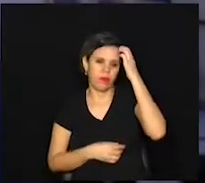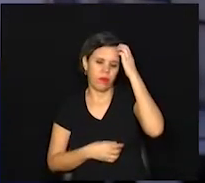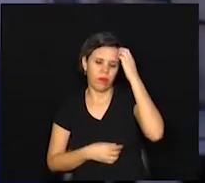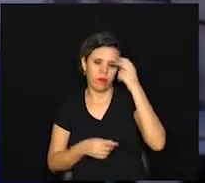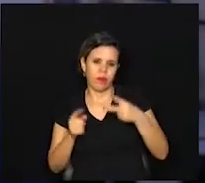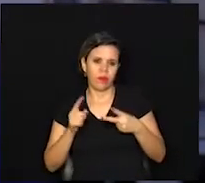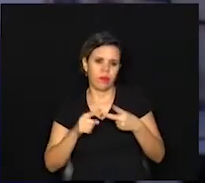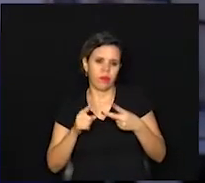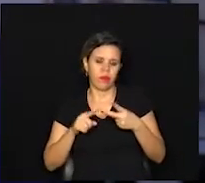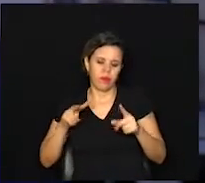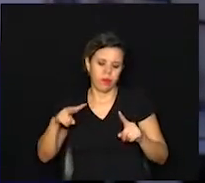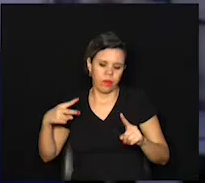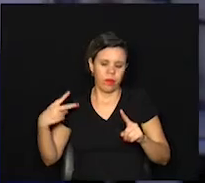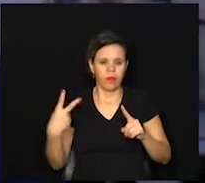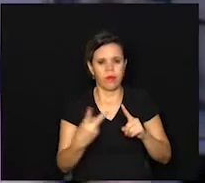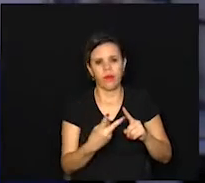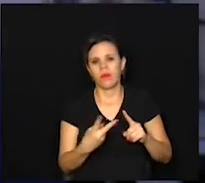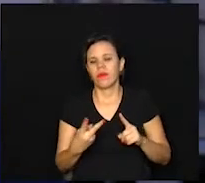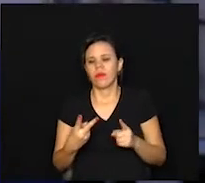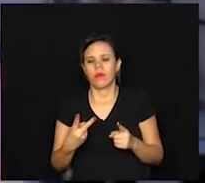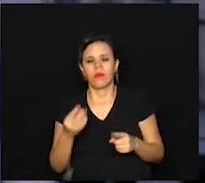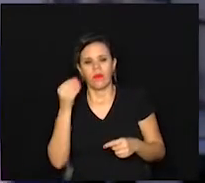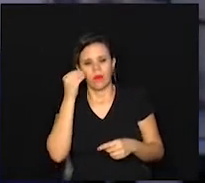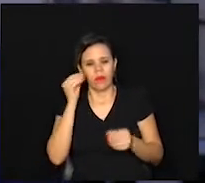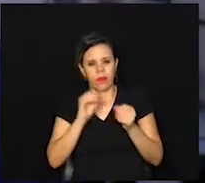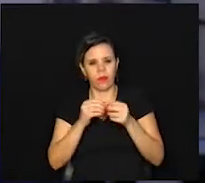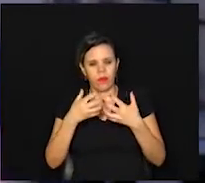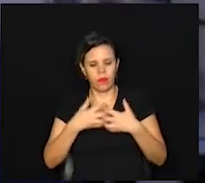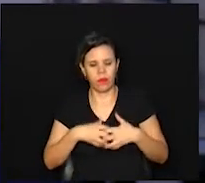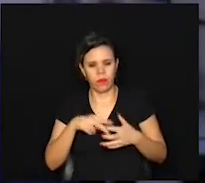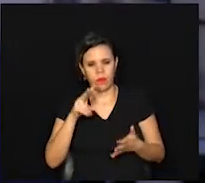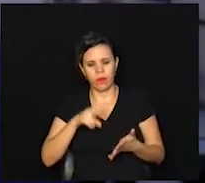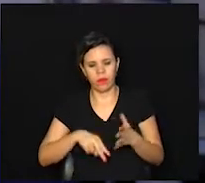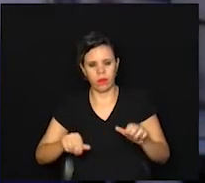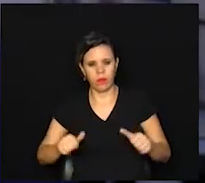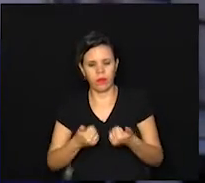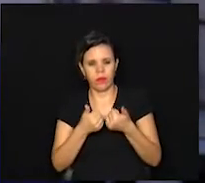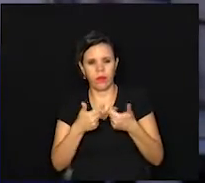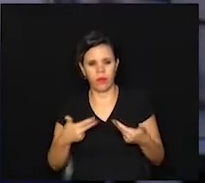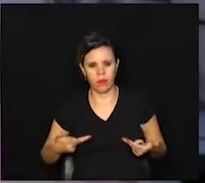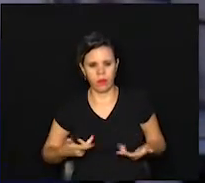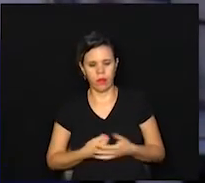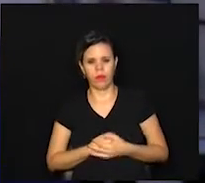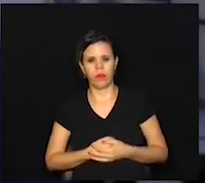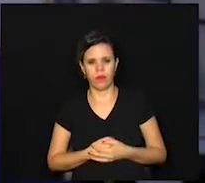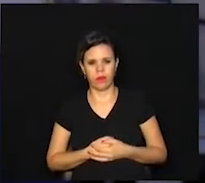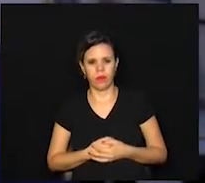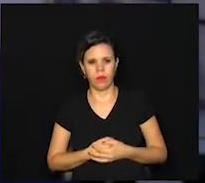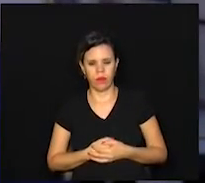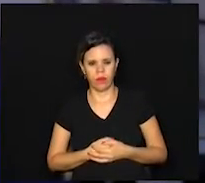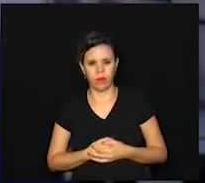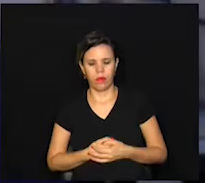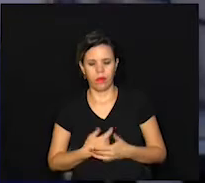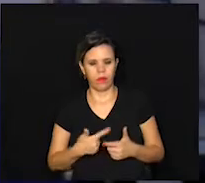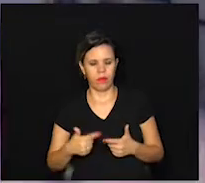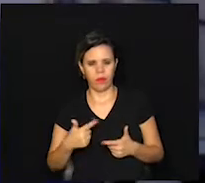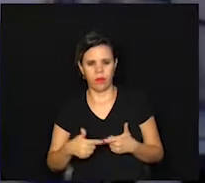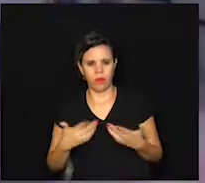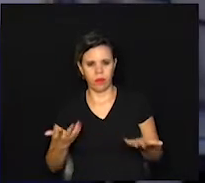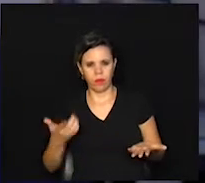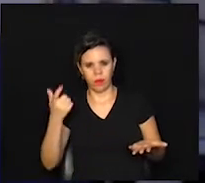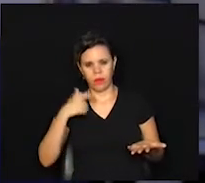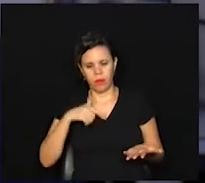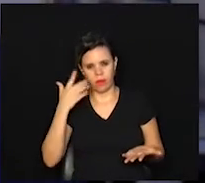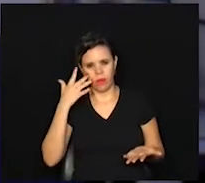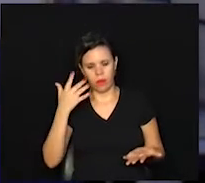segundo aspecto, né, aí é para tentar fazer uma leitura otimista, né, diante de um quadro pessimista. Né?